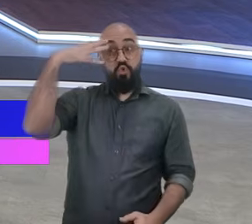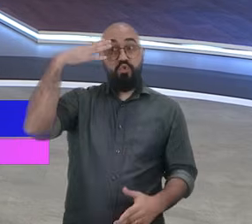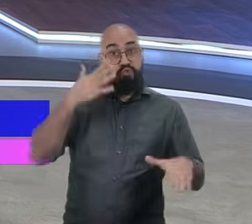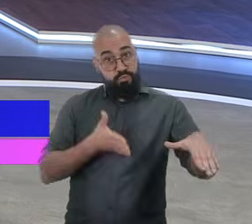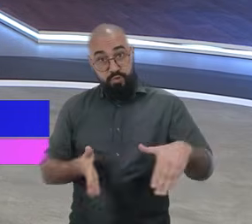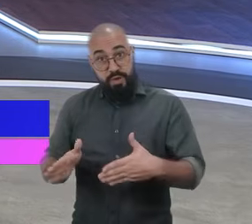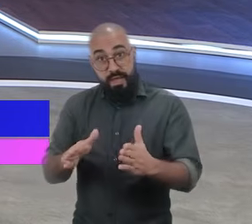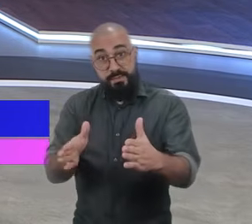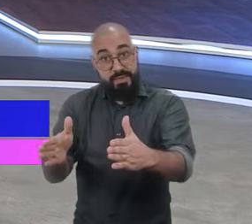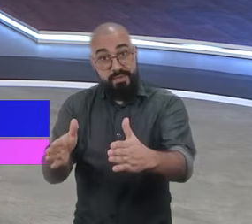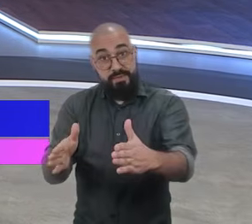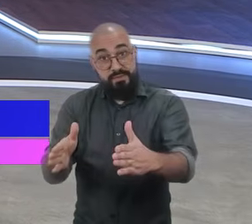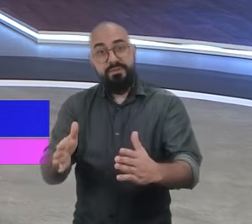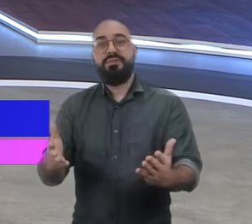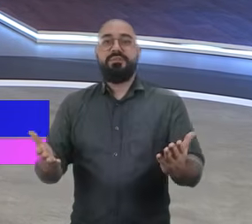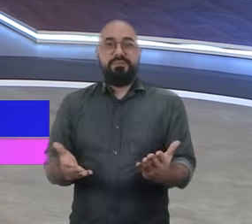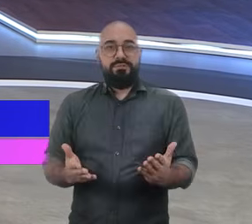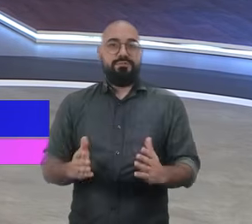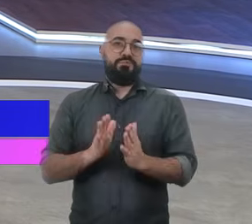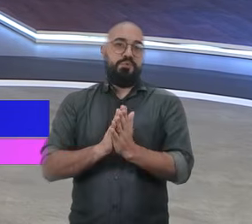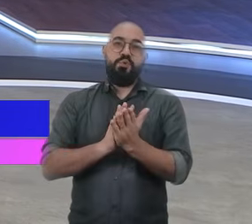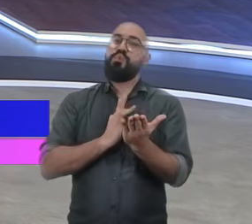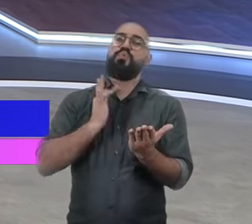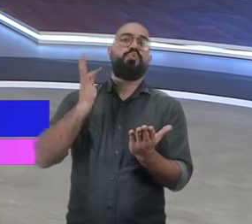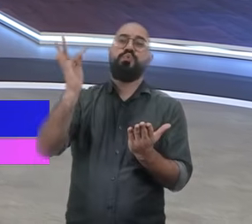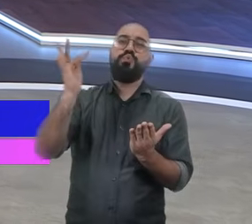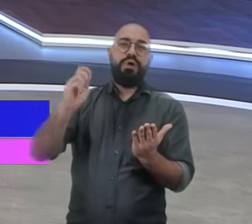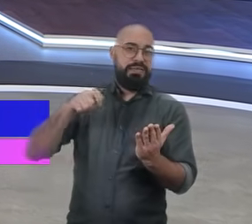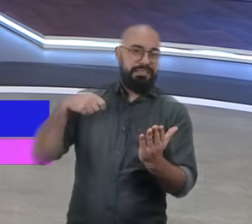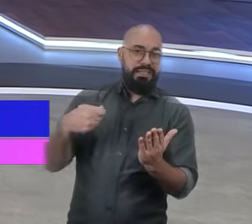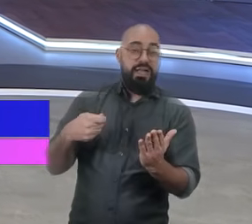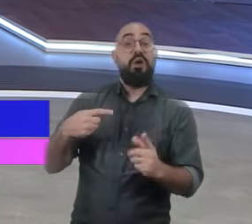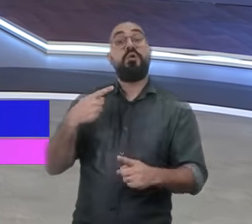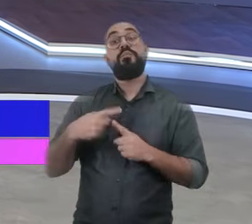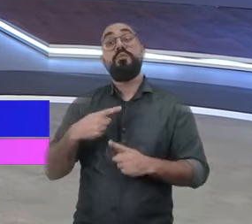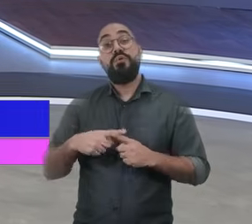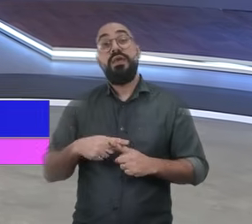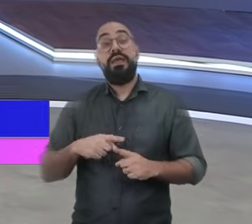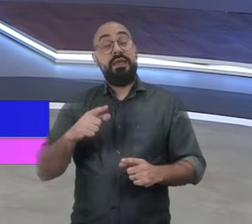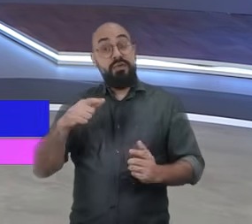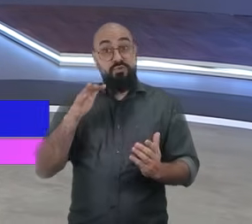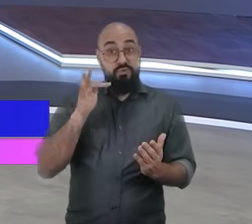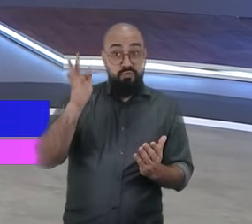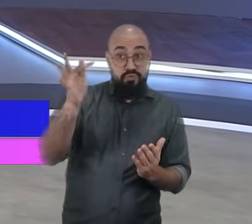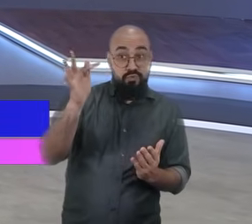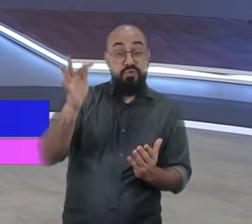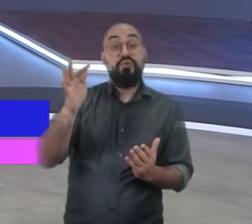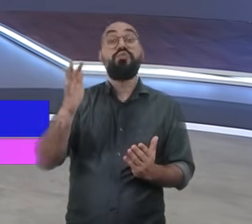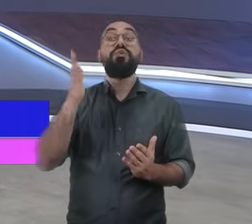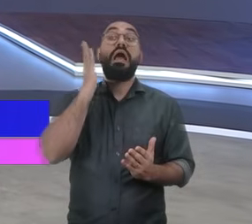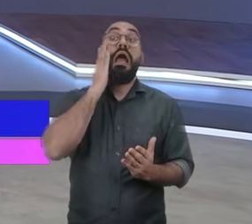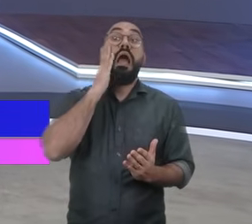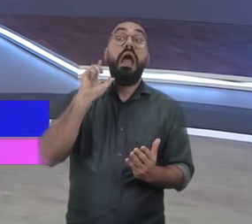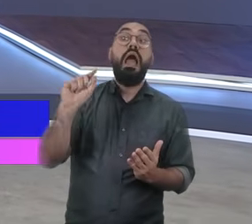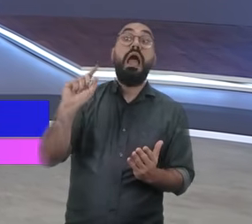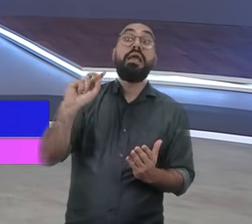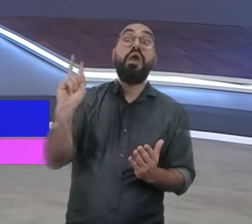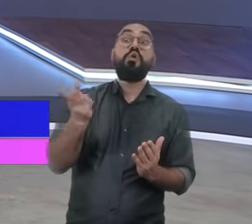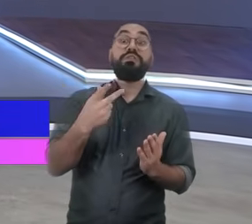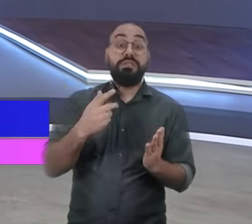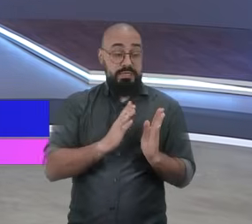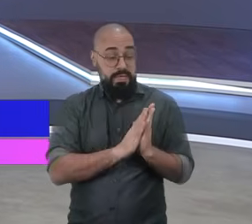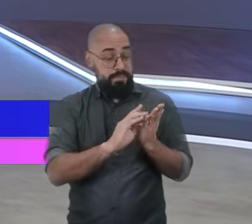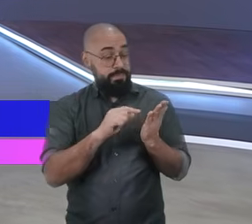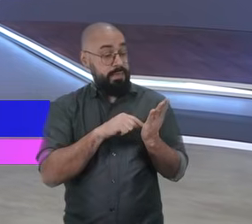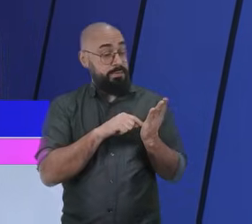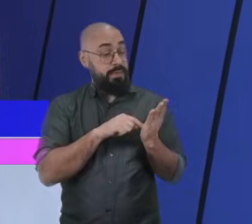O nome do programa é Arena do Futuro. Arena, porque discutimos a Bíblia, e do futuro, porque estudamos as